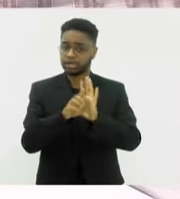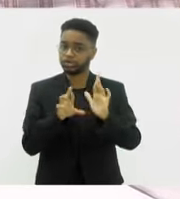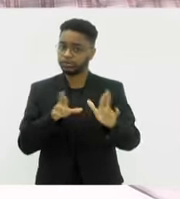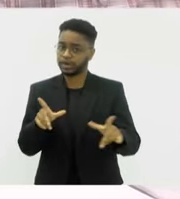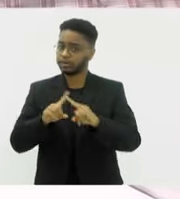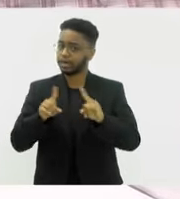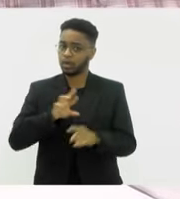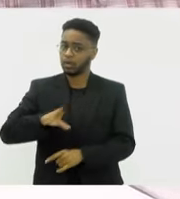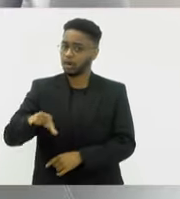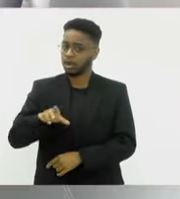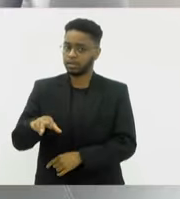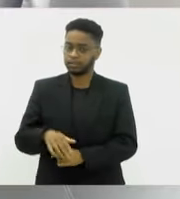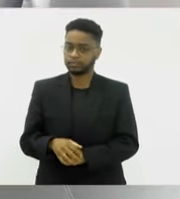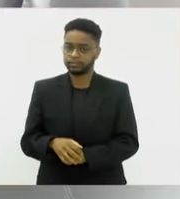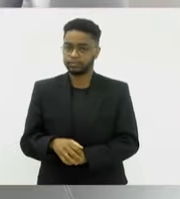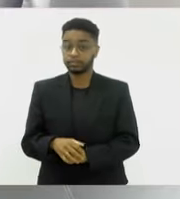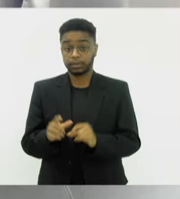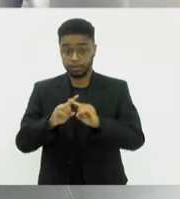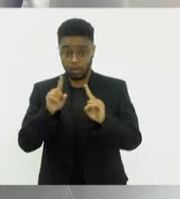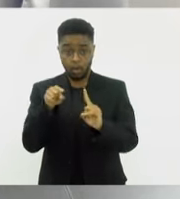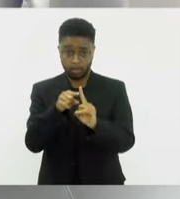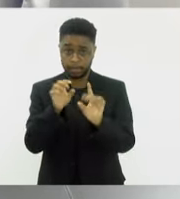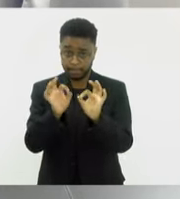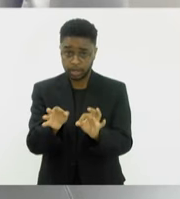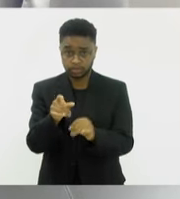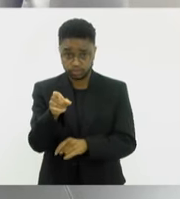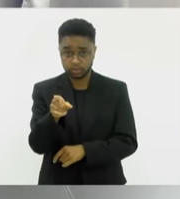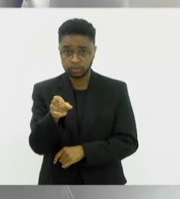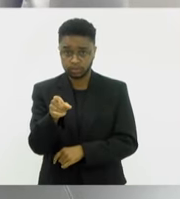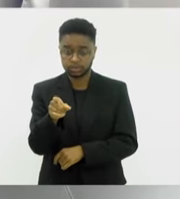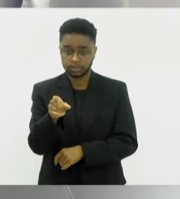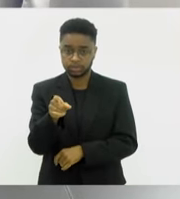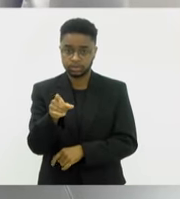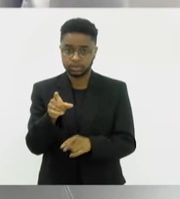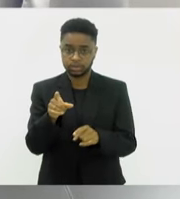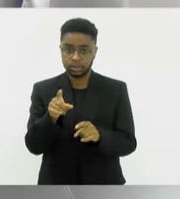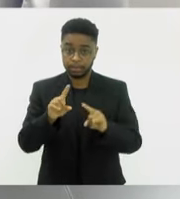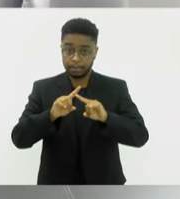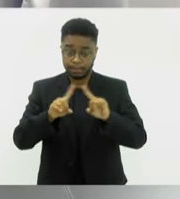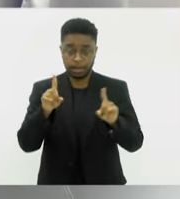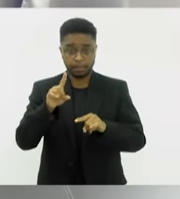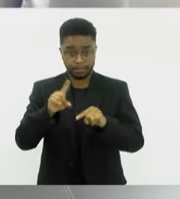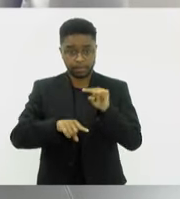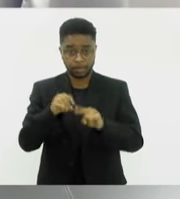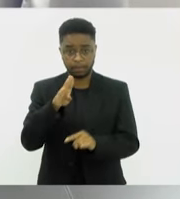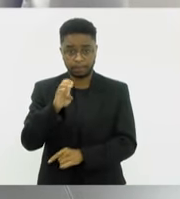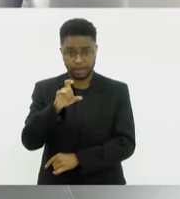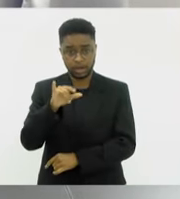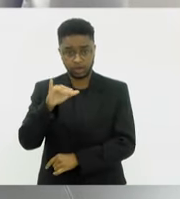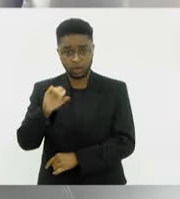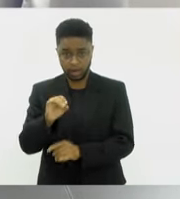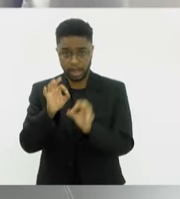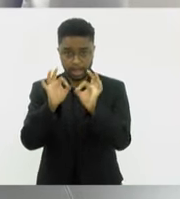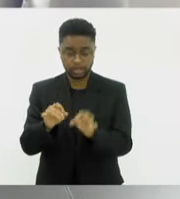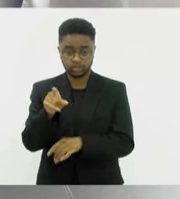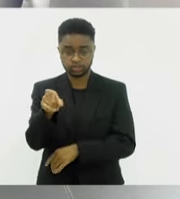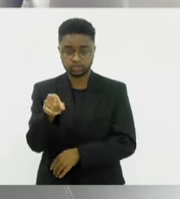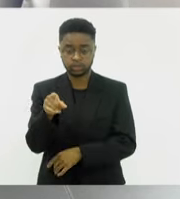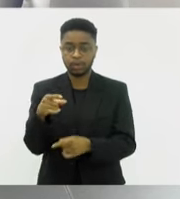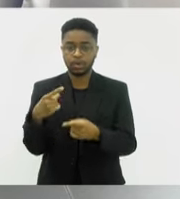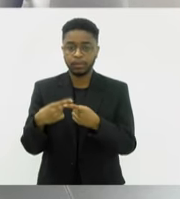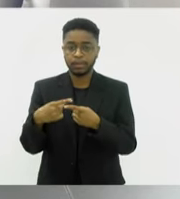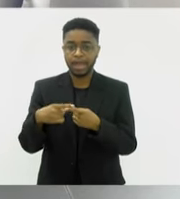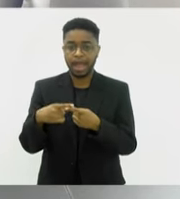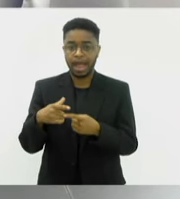material bélico. Não, mas nesse caso o intuito é esse sobre mesmo. Sobre segurança, eu vejo. Não, mas sobre material bélico mesmo. Quando ele fala material bélico, são as armas